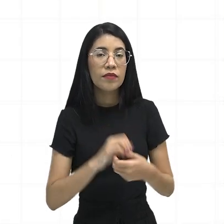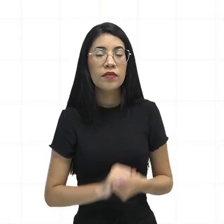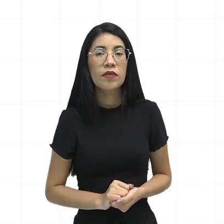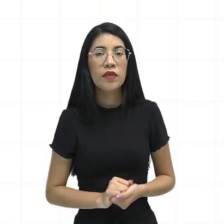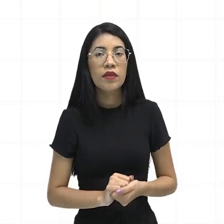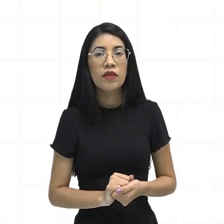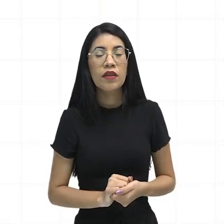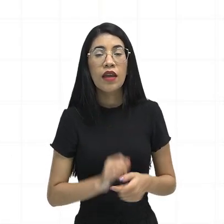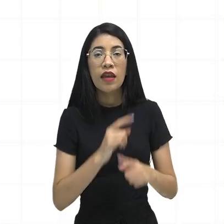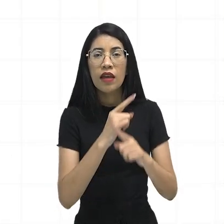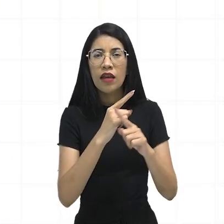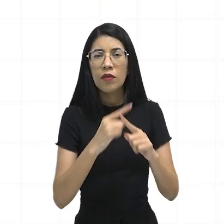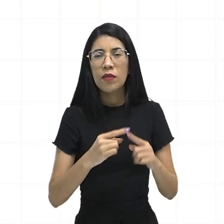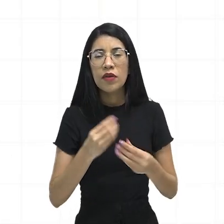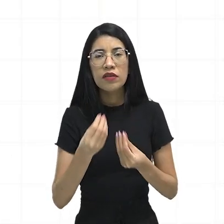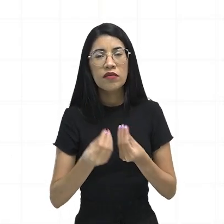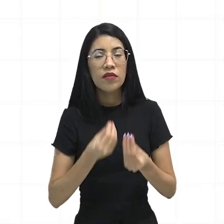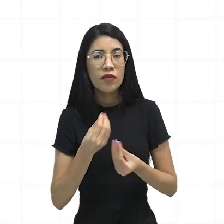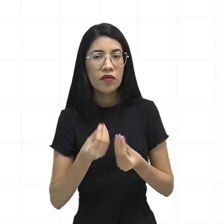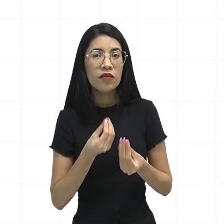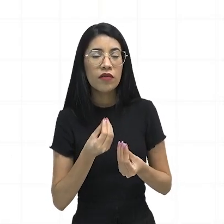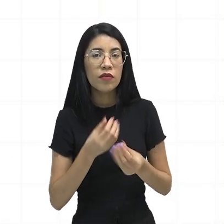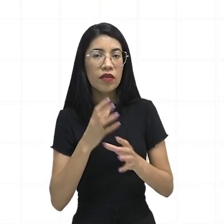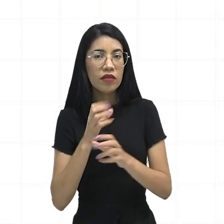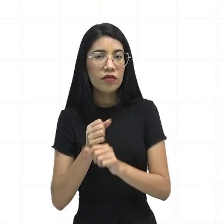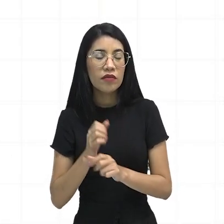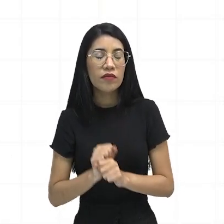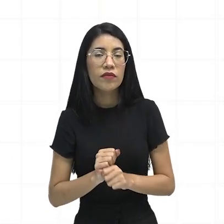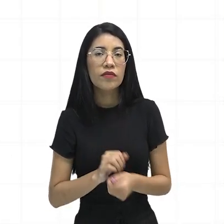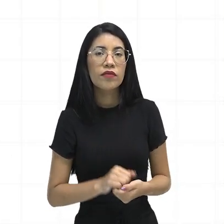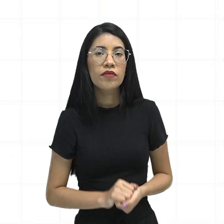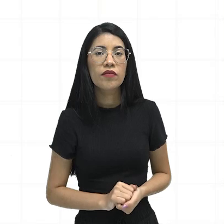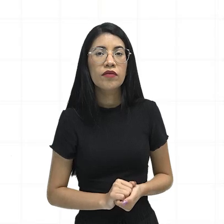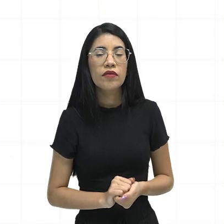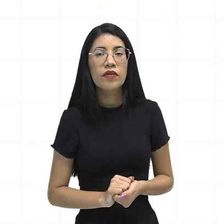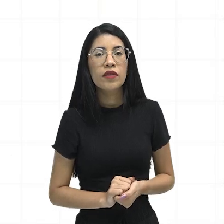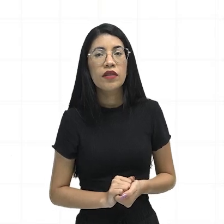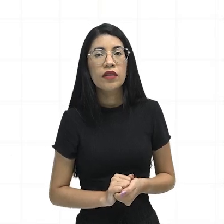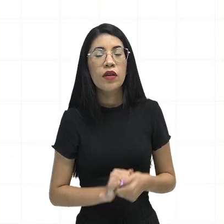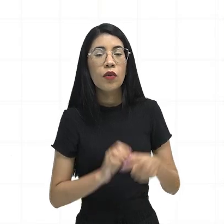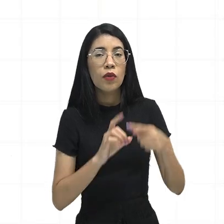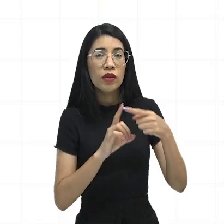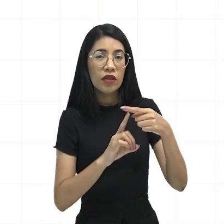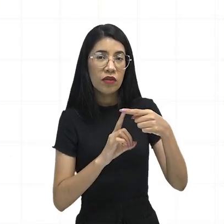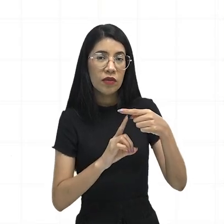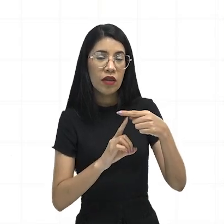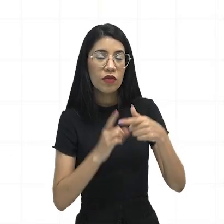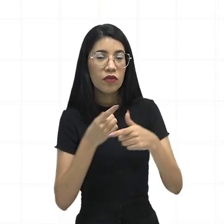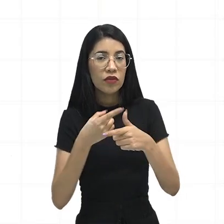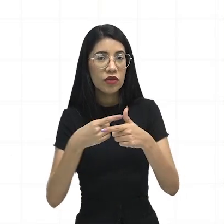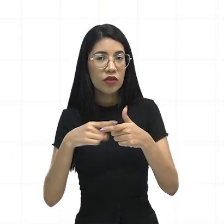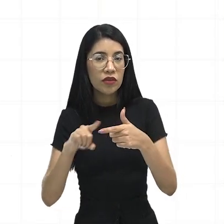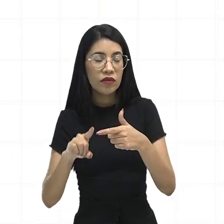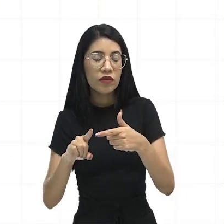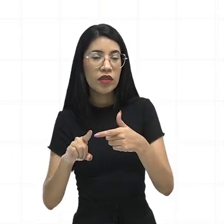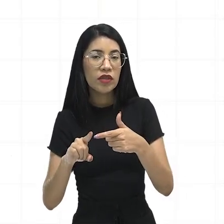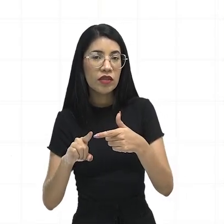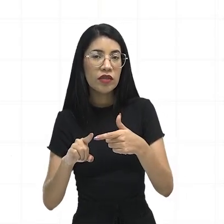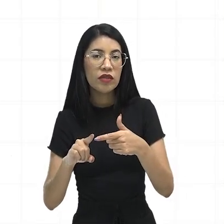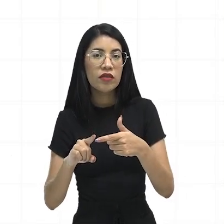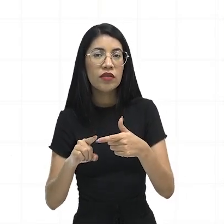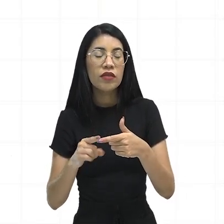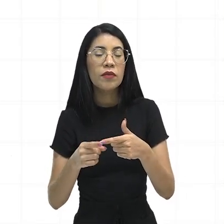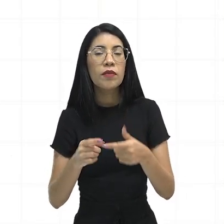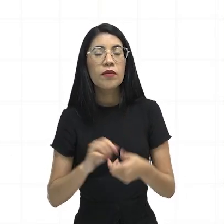Essa proporcionalidade é feita da seguinte maneira: dividir o novo denominador surgido do MMC